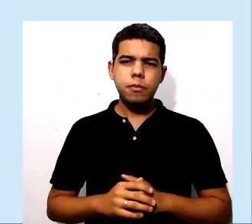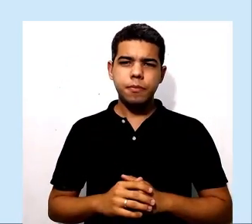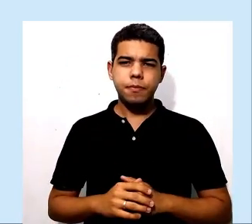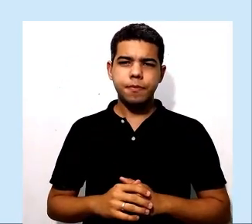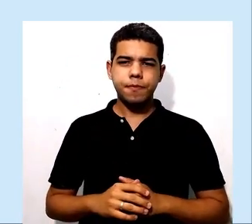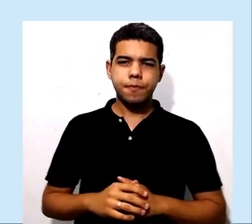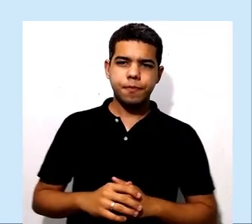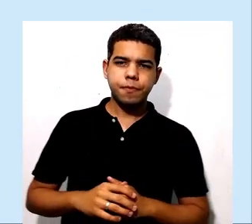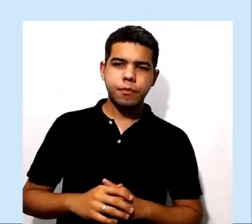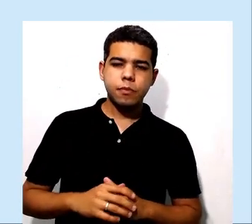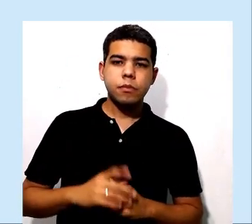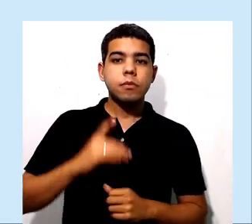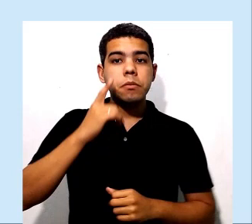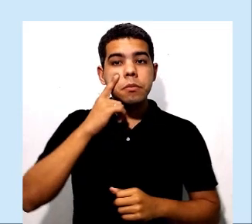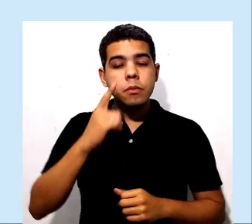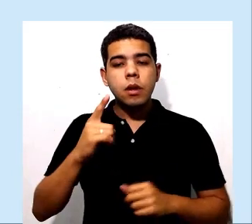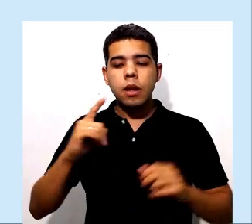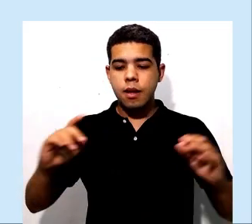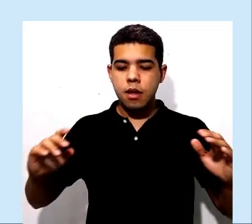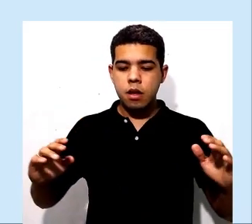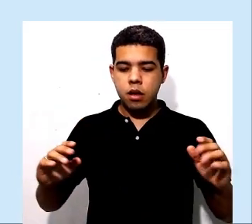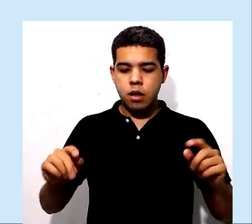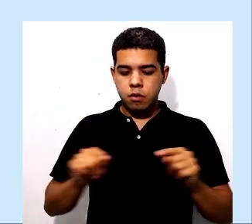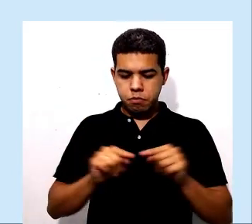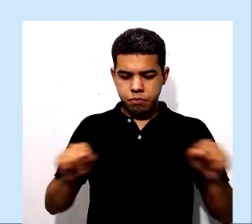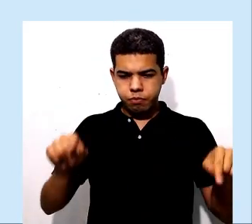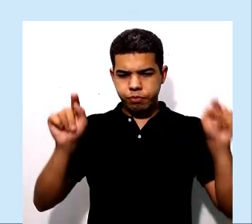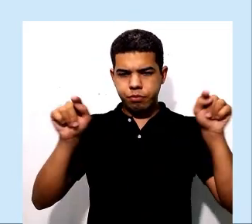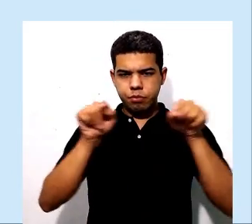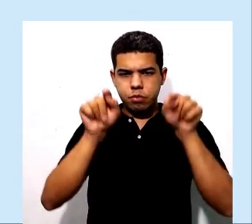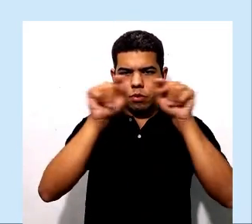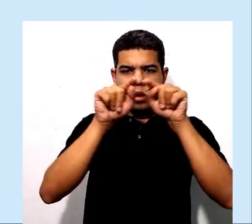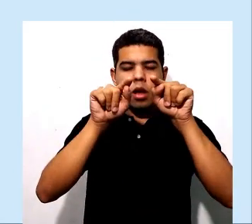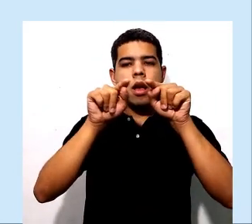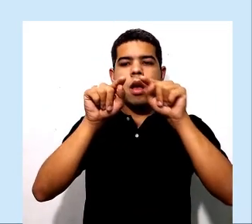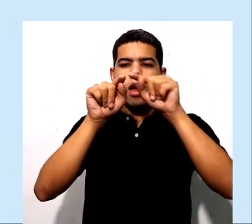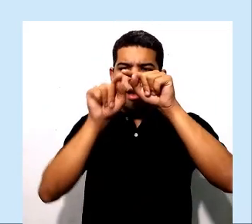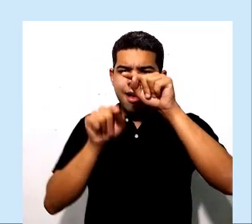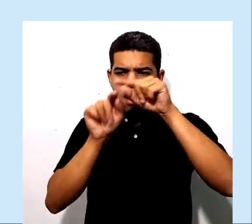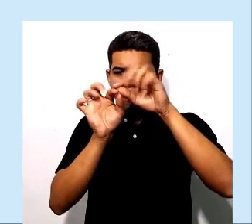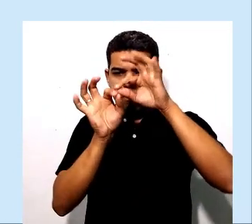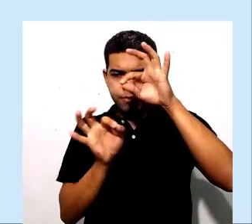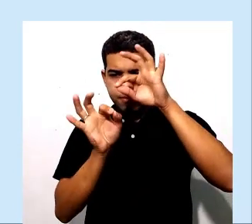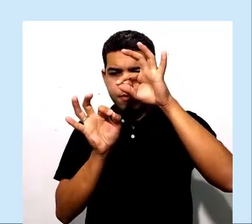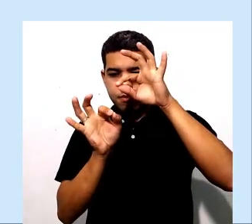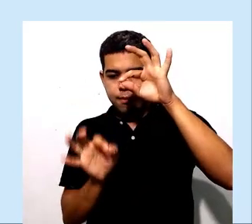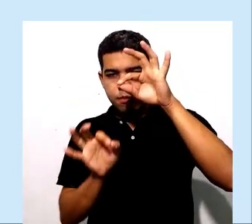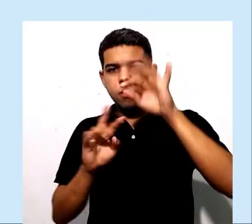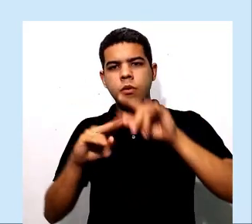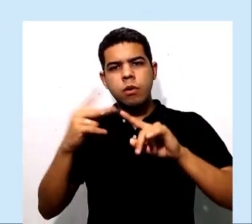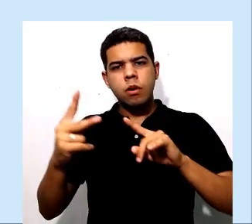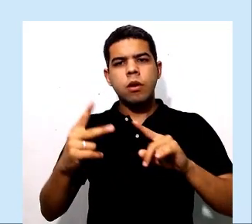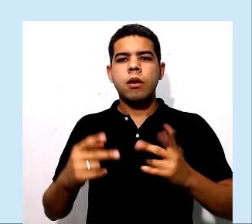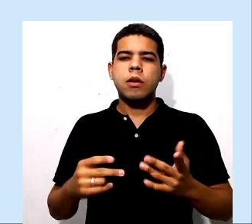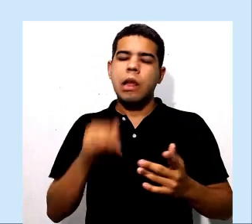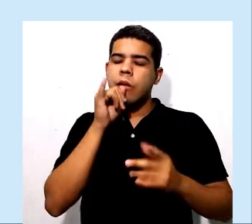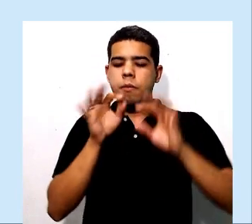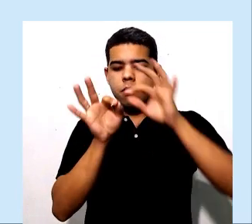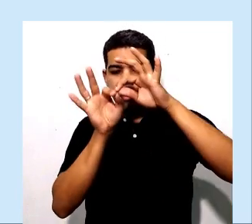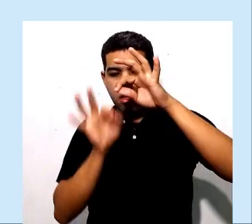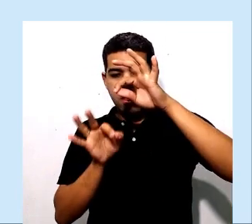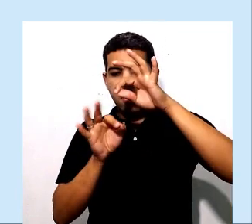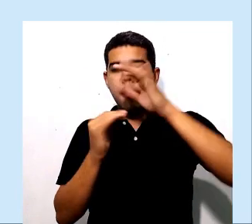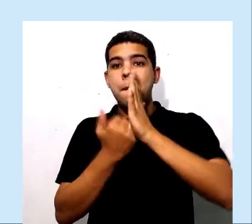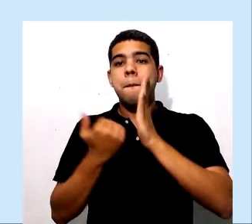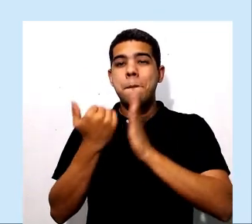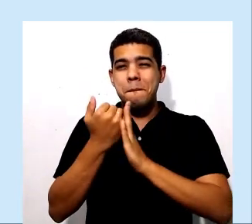os lados têm que fazer a mesma coisa. Eu não posso multiplicar um lado por 2, o outro lado multiplicar